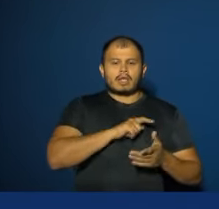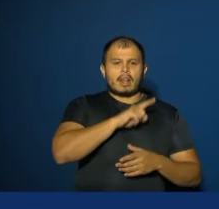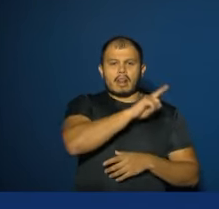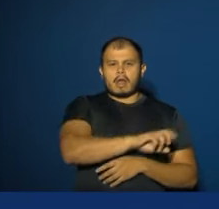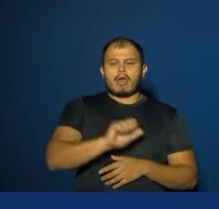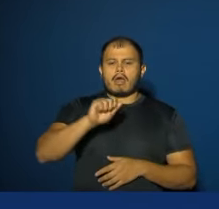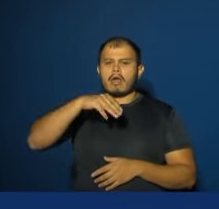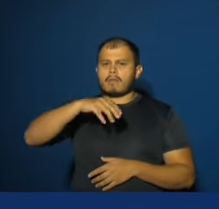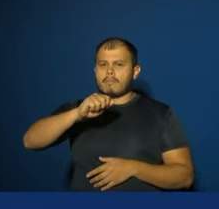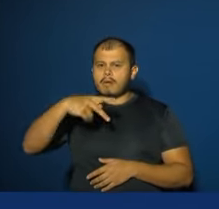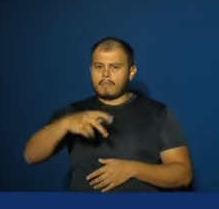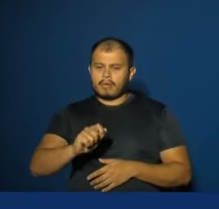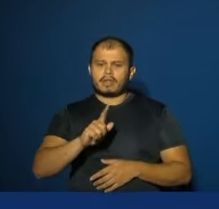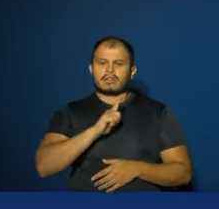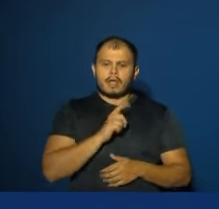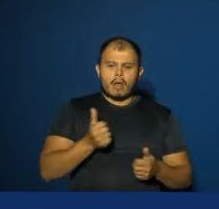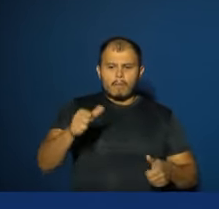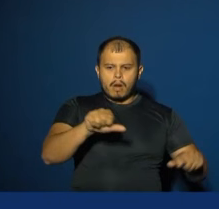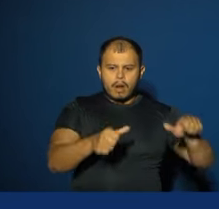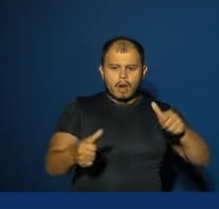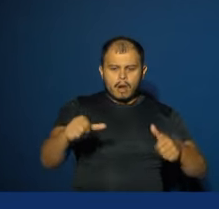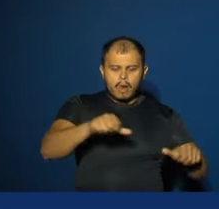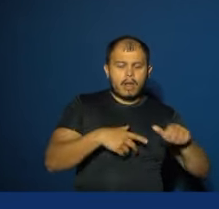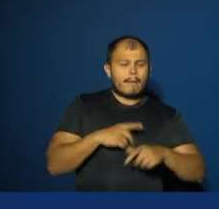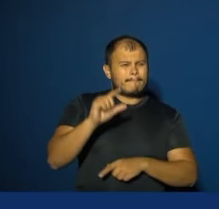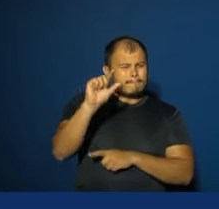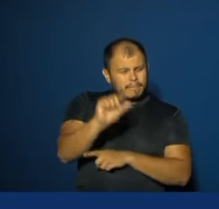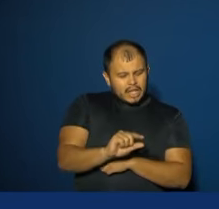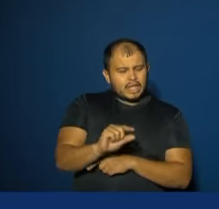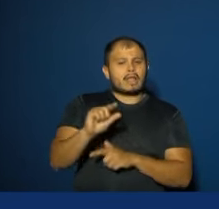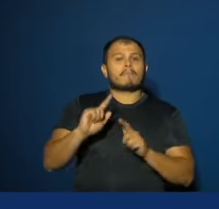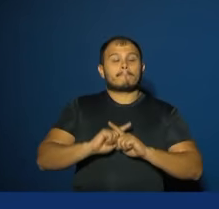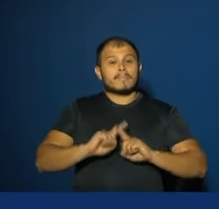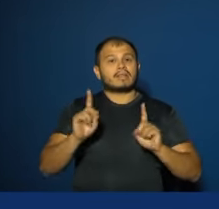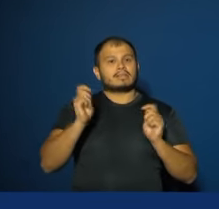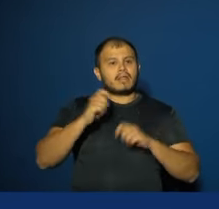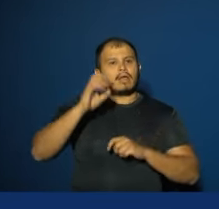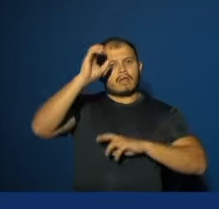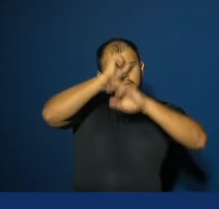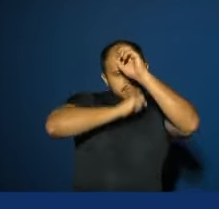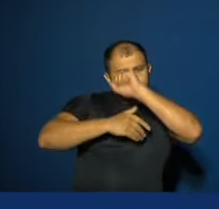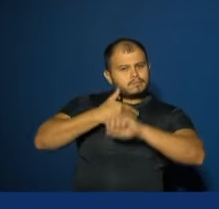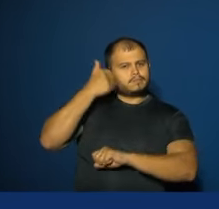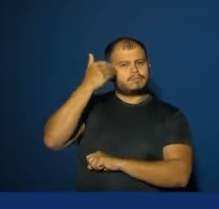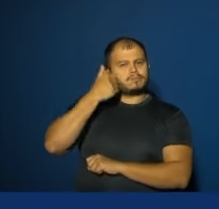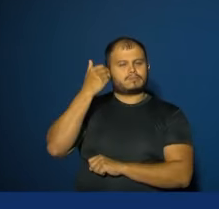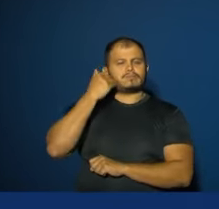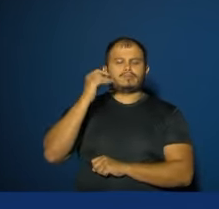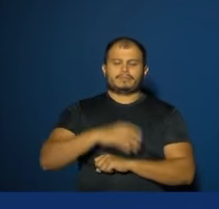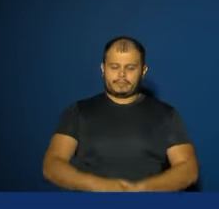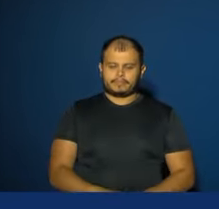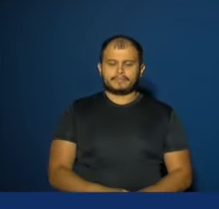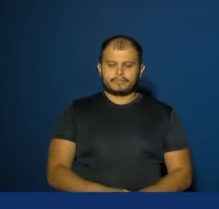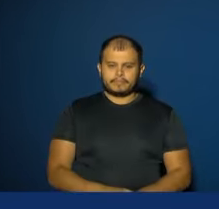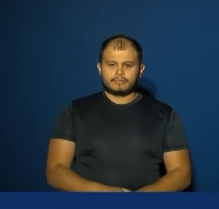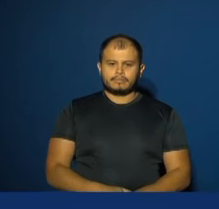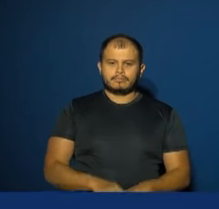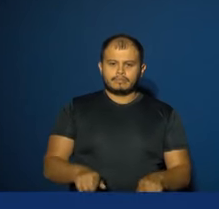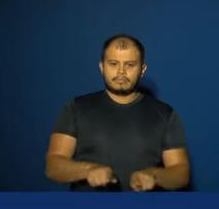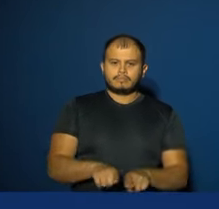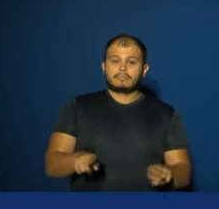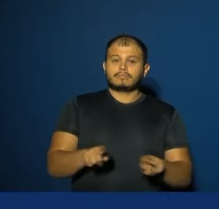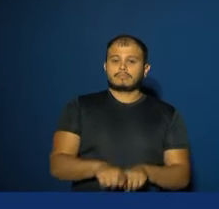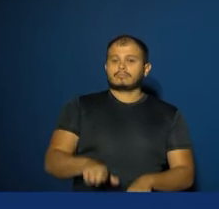Amapá. É um laboratório, uma coisa ainda pequena, mas que vai permitir a gente aprender. Estamos aprendendo muito, né? Eu estou falando da GD,